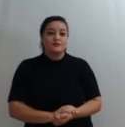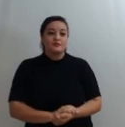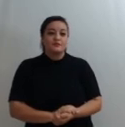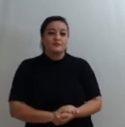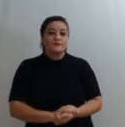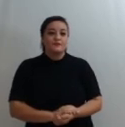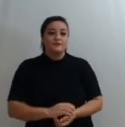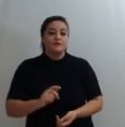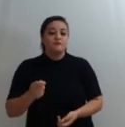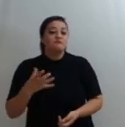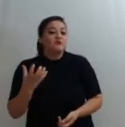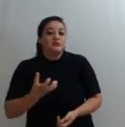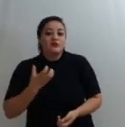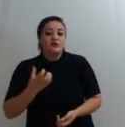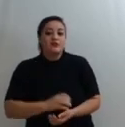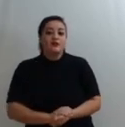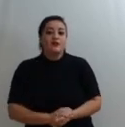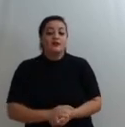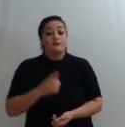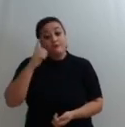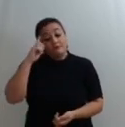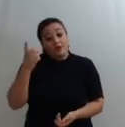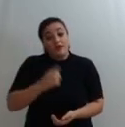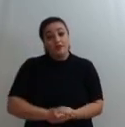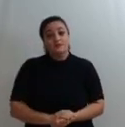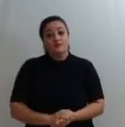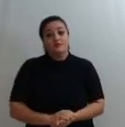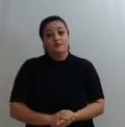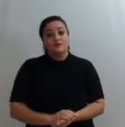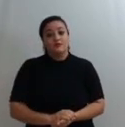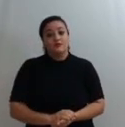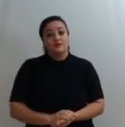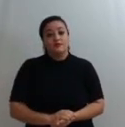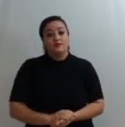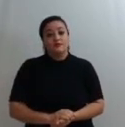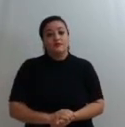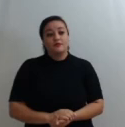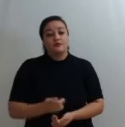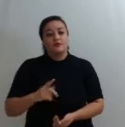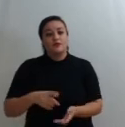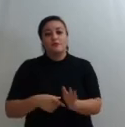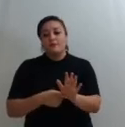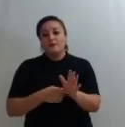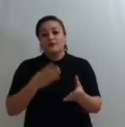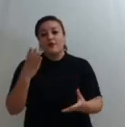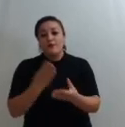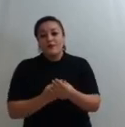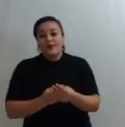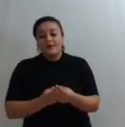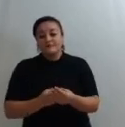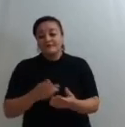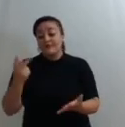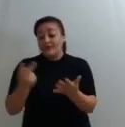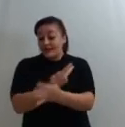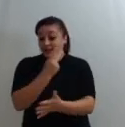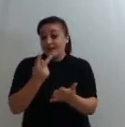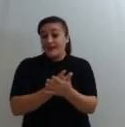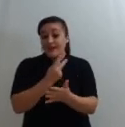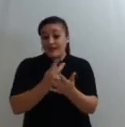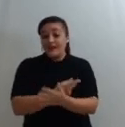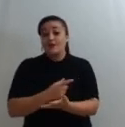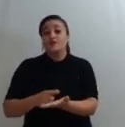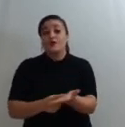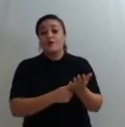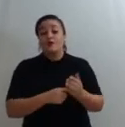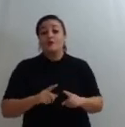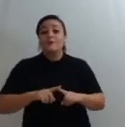pretende aqui, ao que me pareceu, não foi a supressão de erro interno do acordo, mas a inovação de teses,